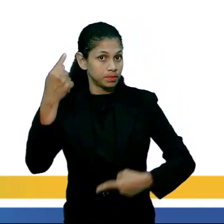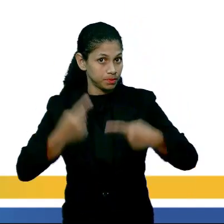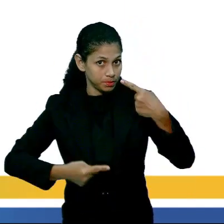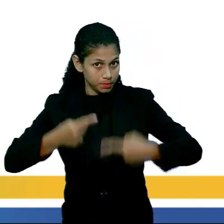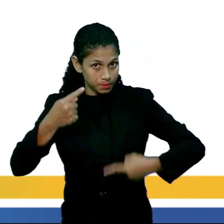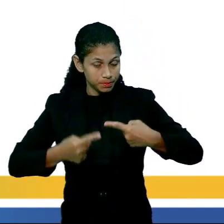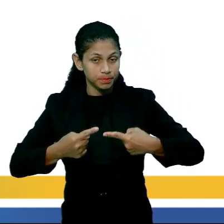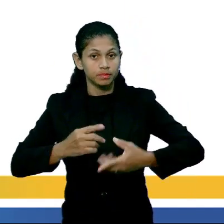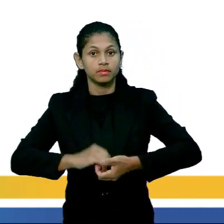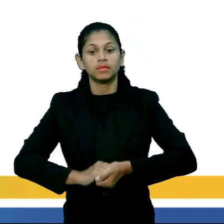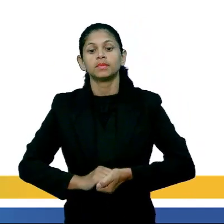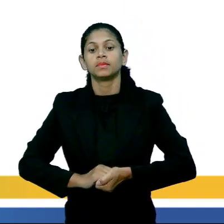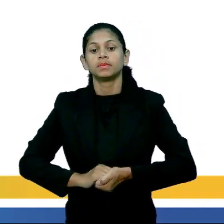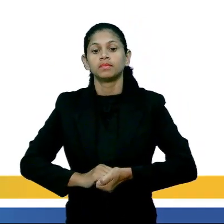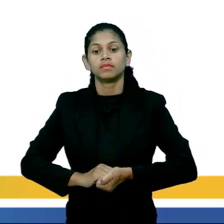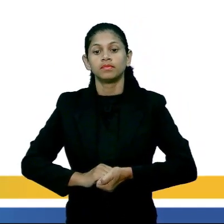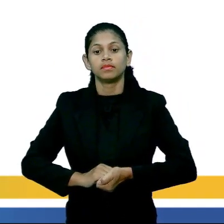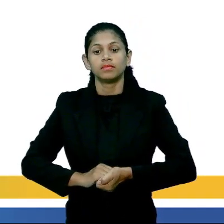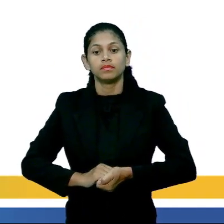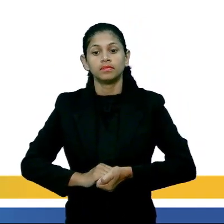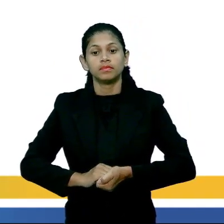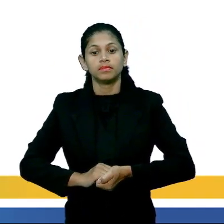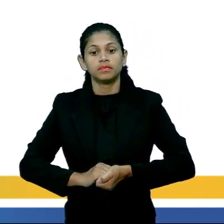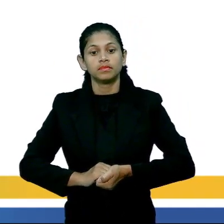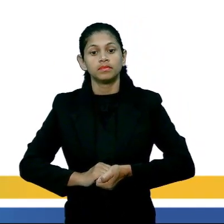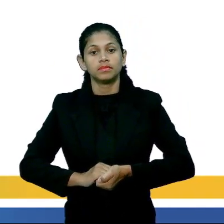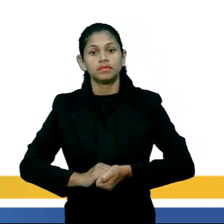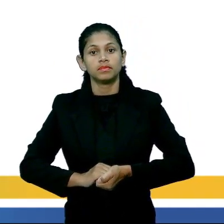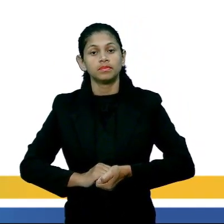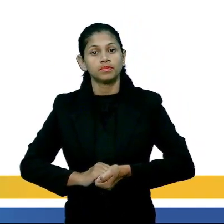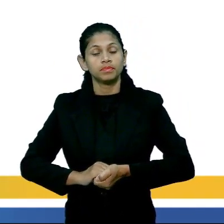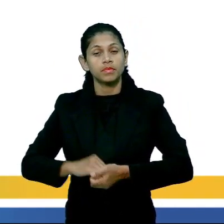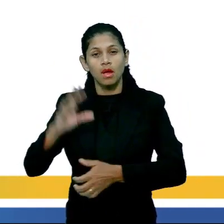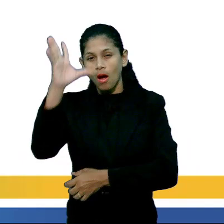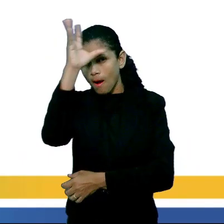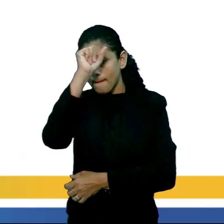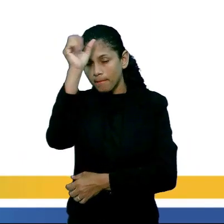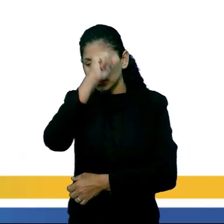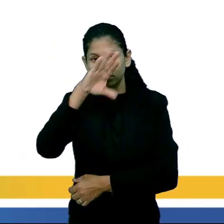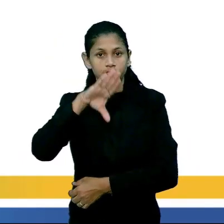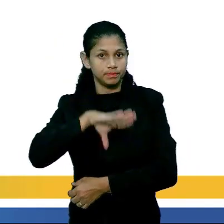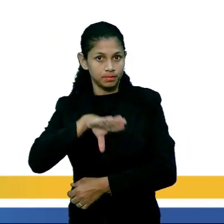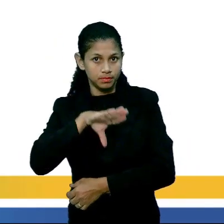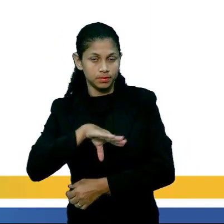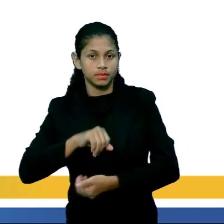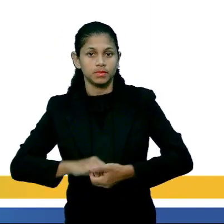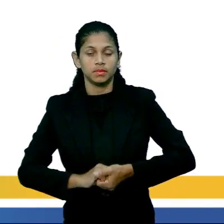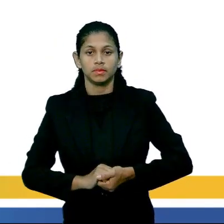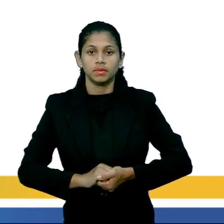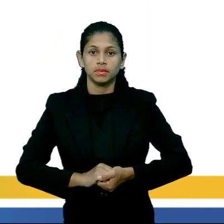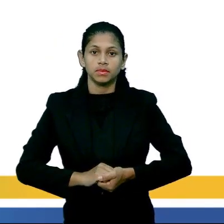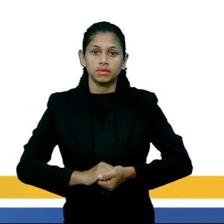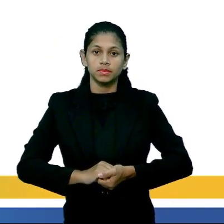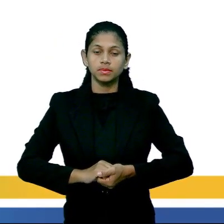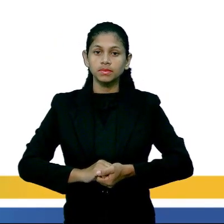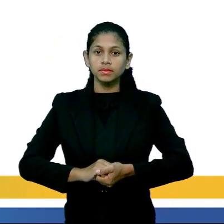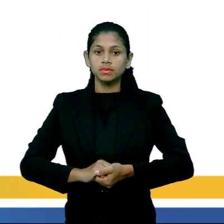professores discutem, e learning Portuguese, aprender português.